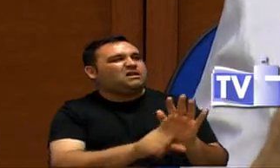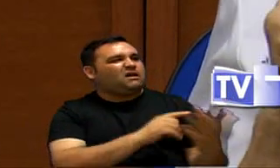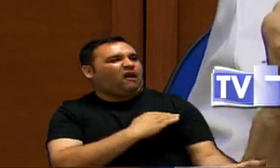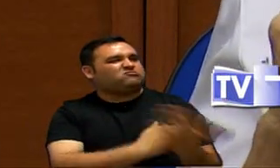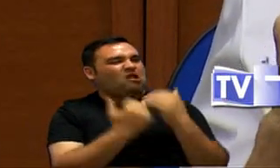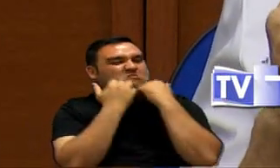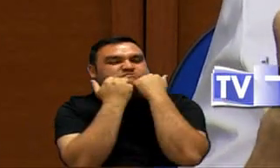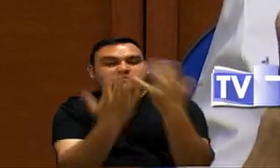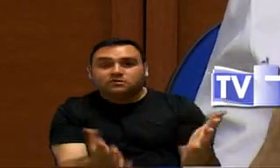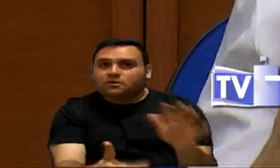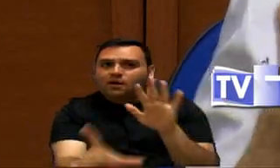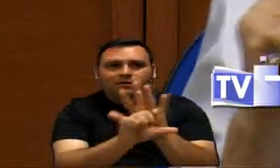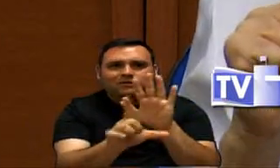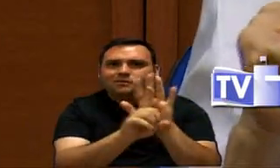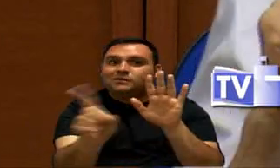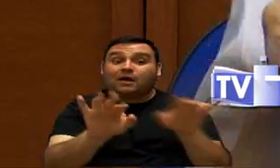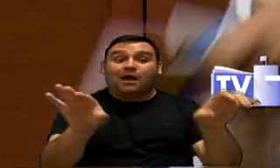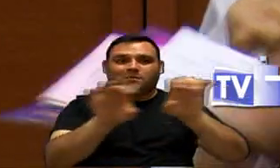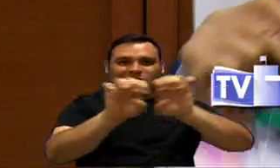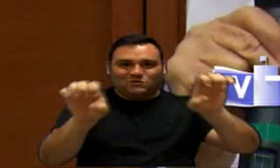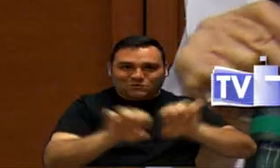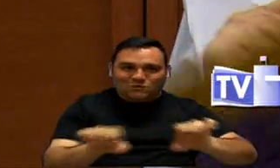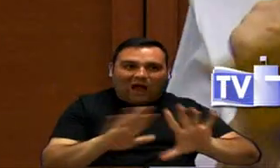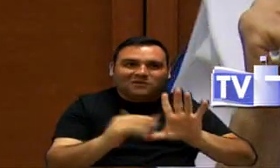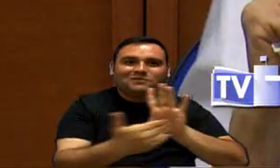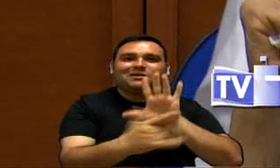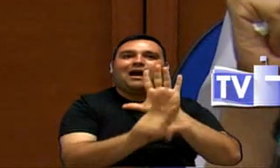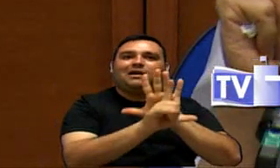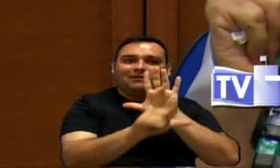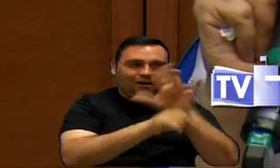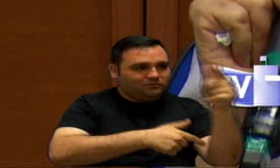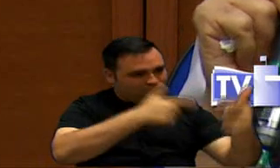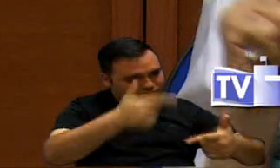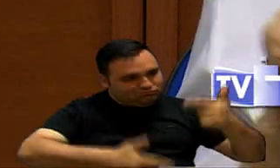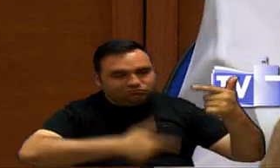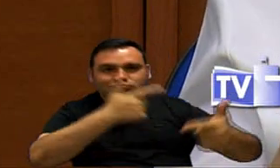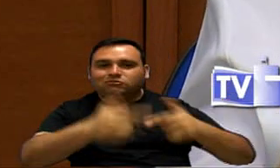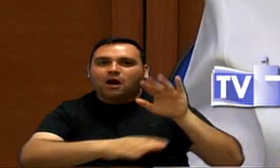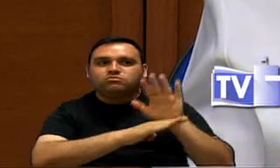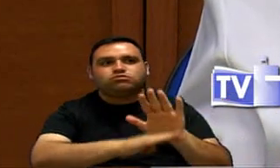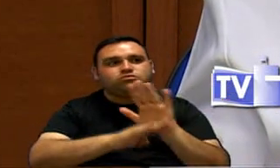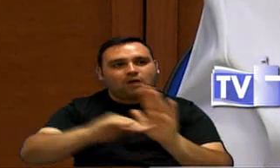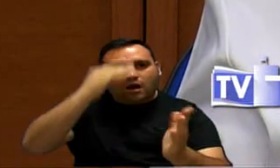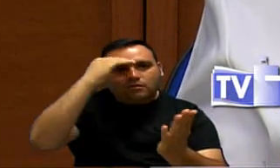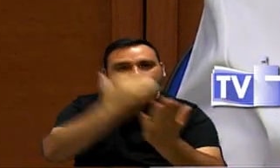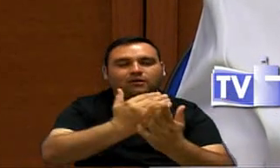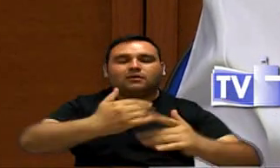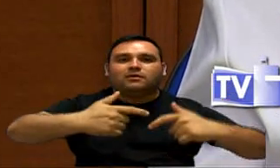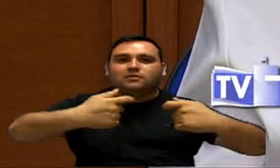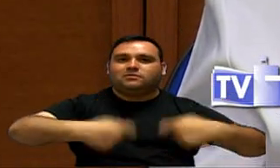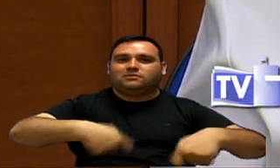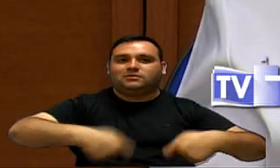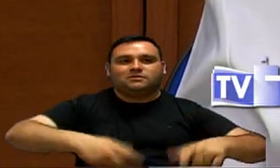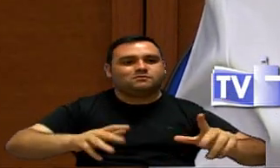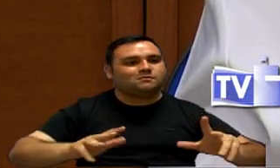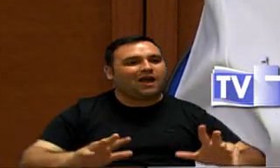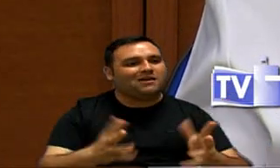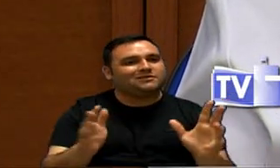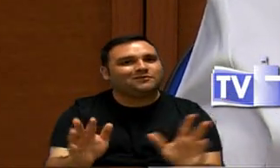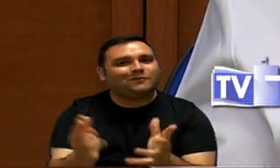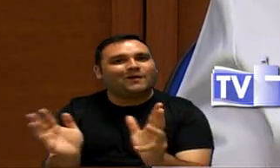para nada, a lei não serve, as estruturas têm que fazer a lei ser cumprida,